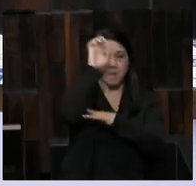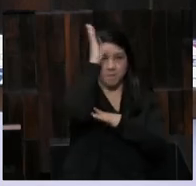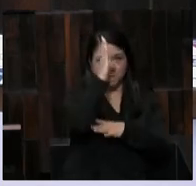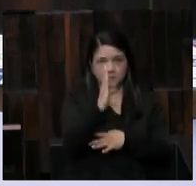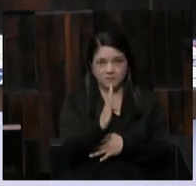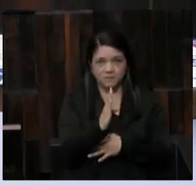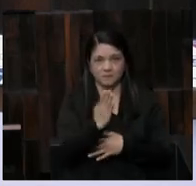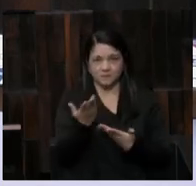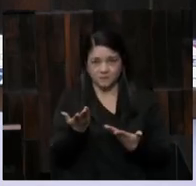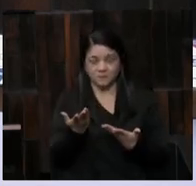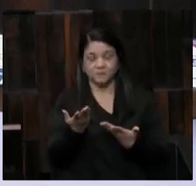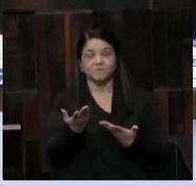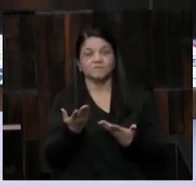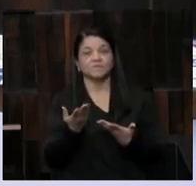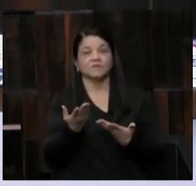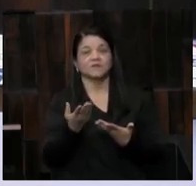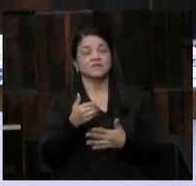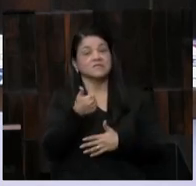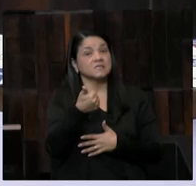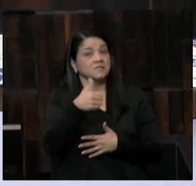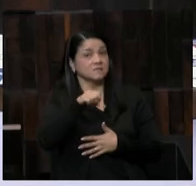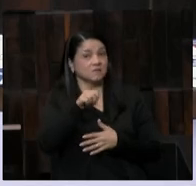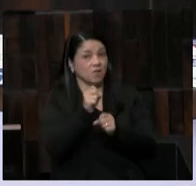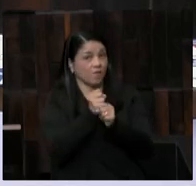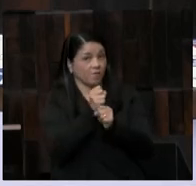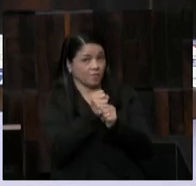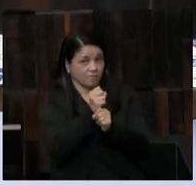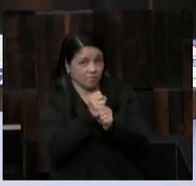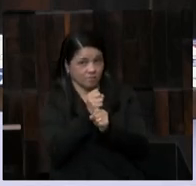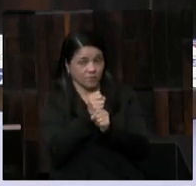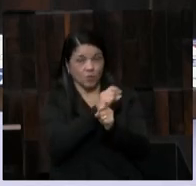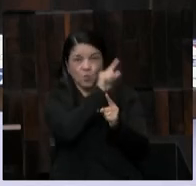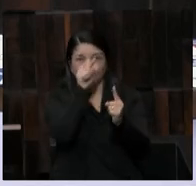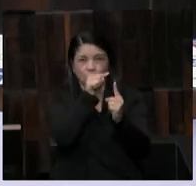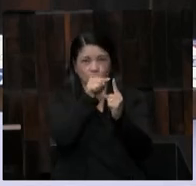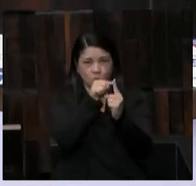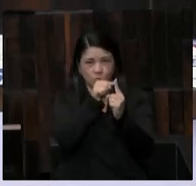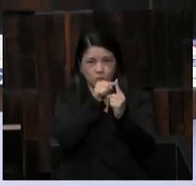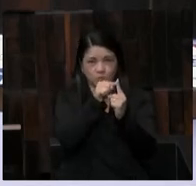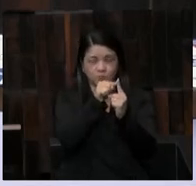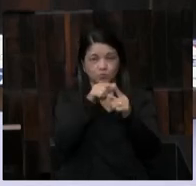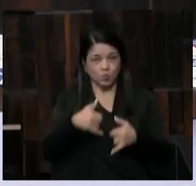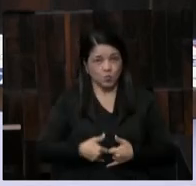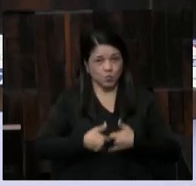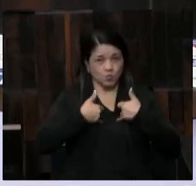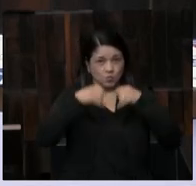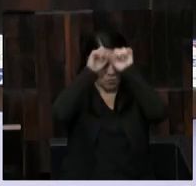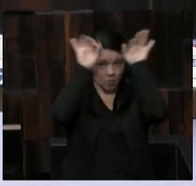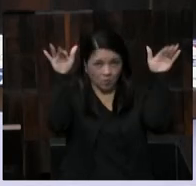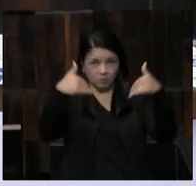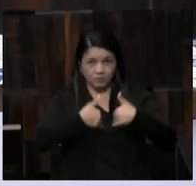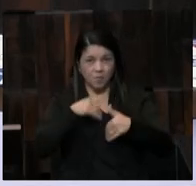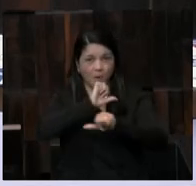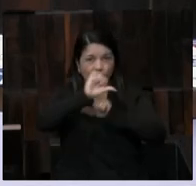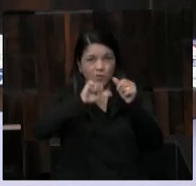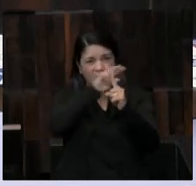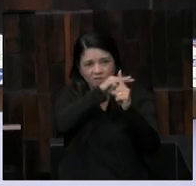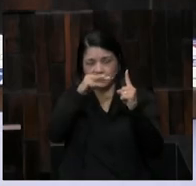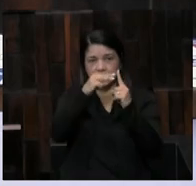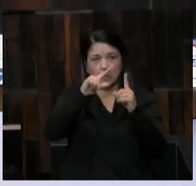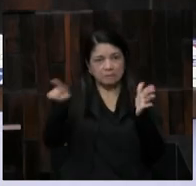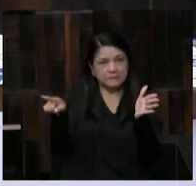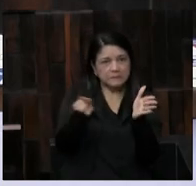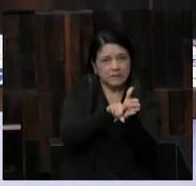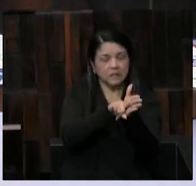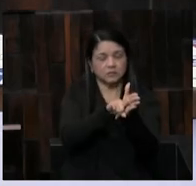ano, há 19 anos. O objetivo do Dia do Orgulho Autista é mudar a visão negativa dos